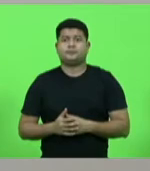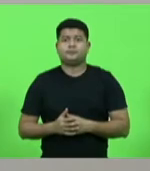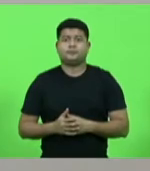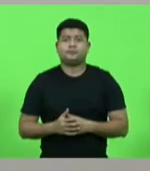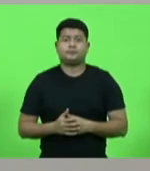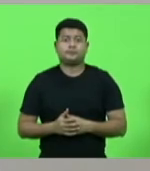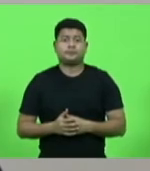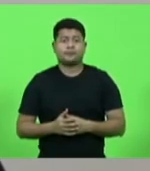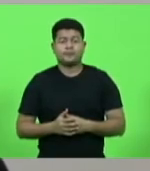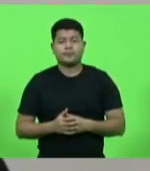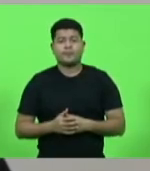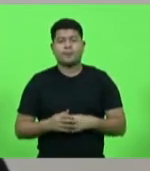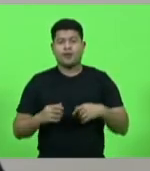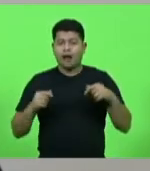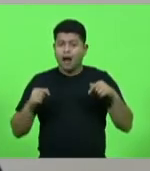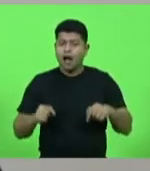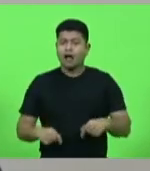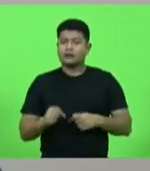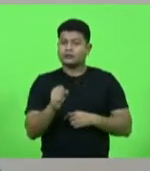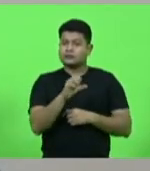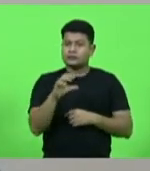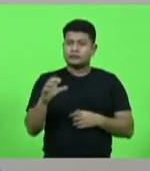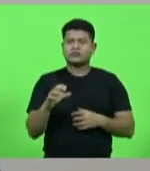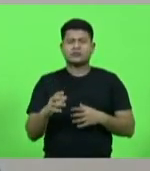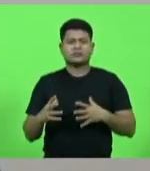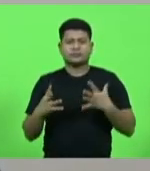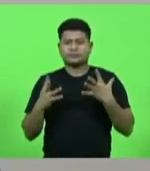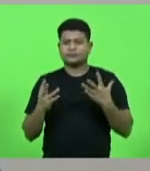para Santa Catarina suportar.